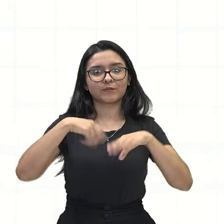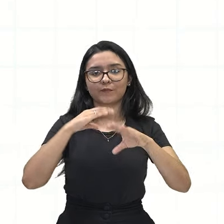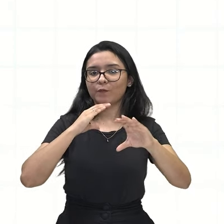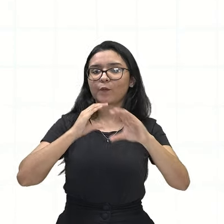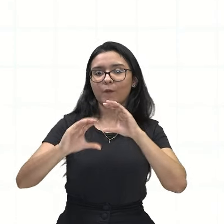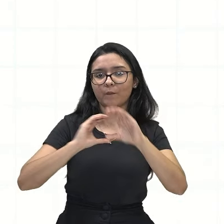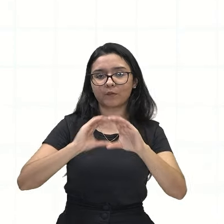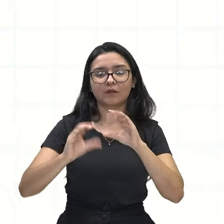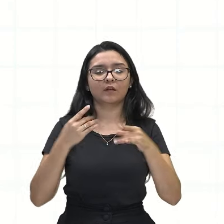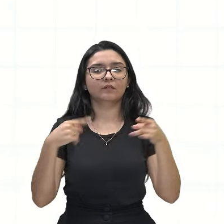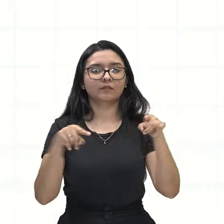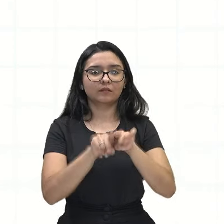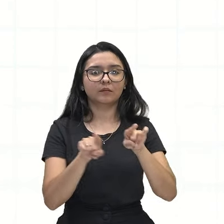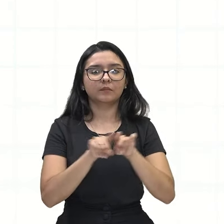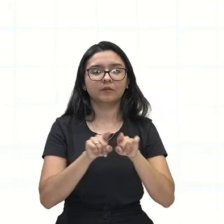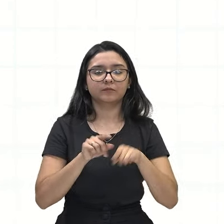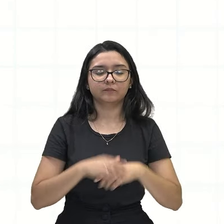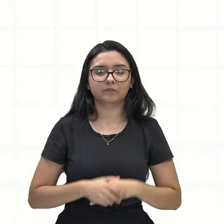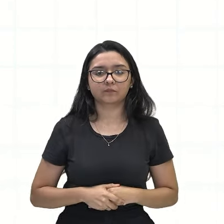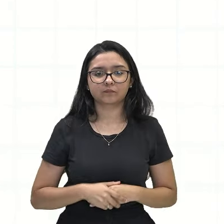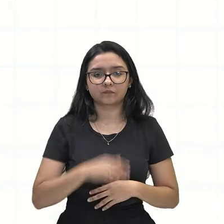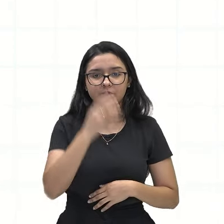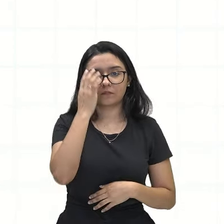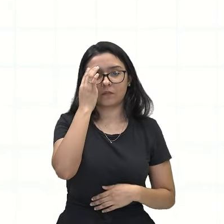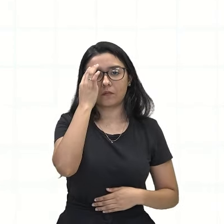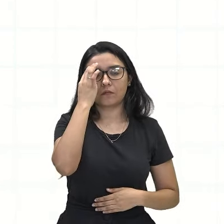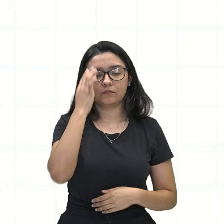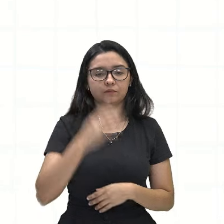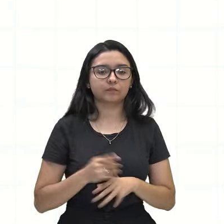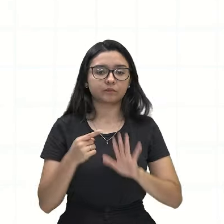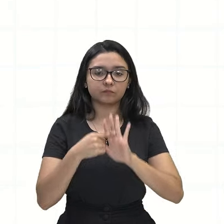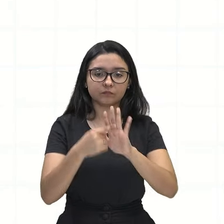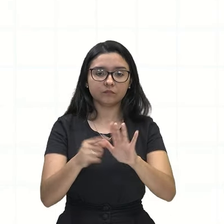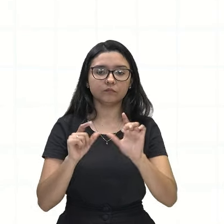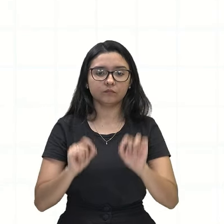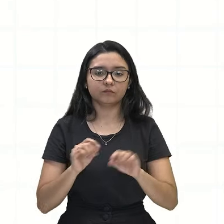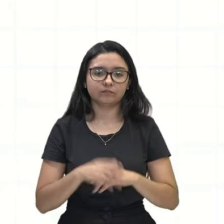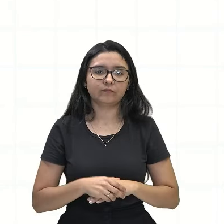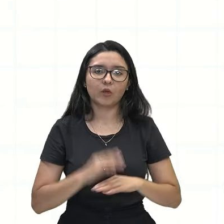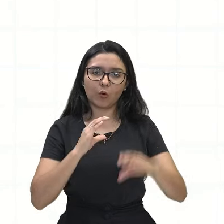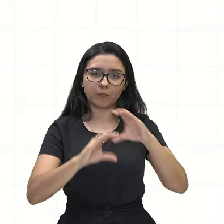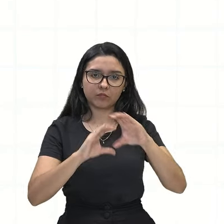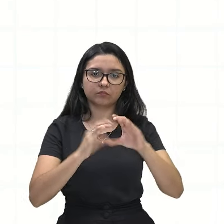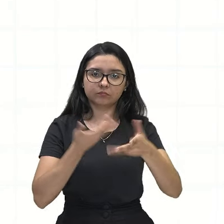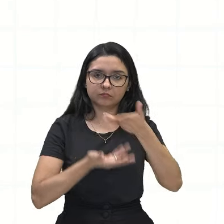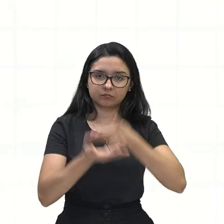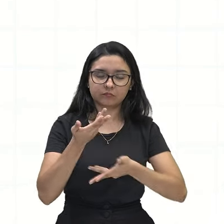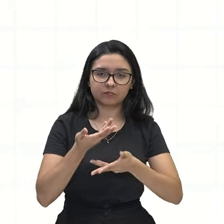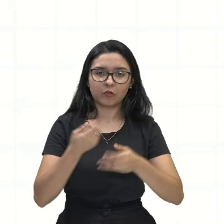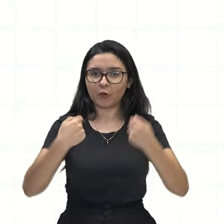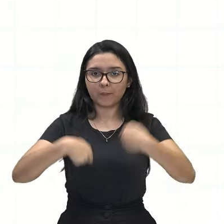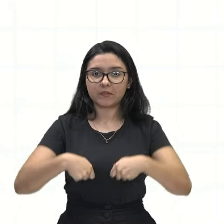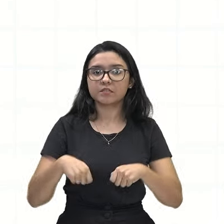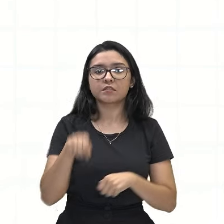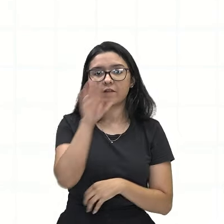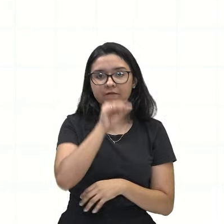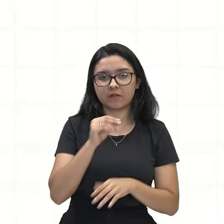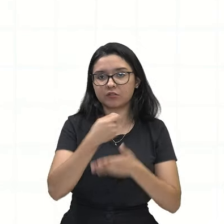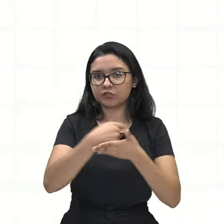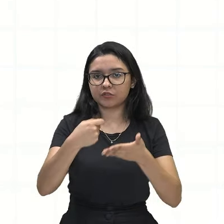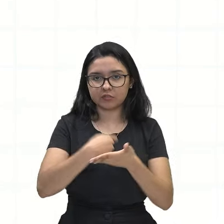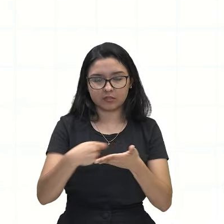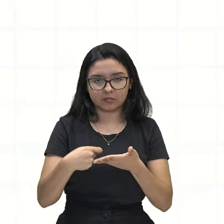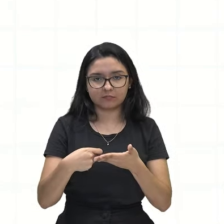elas indicam ali um ato comunicativo, vão trazer uma troca de comunicação sem precisar da linguagem verbal. Então,